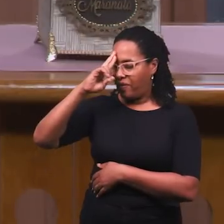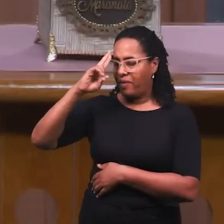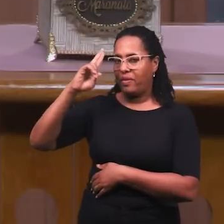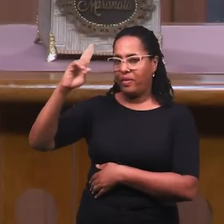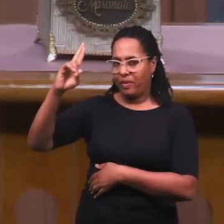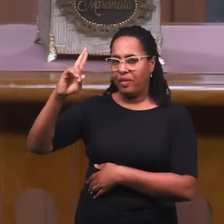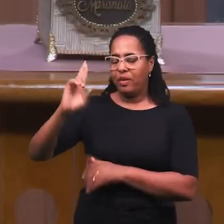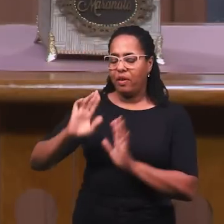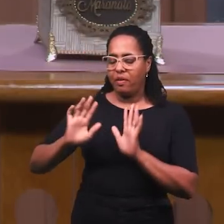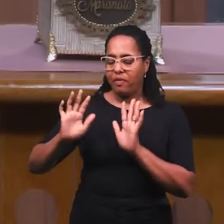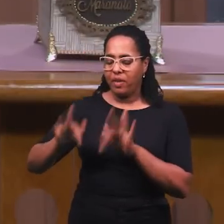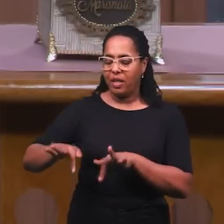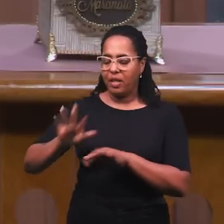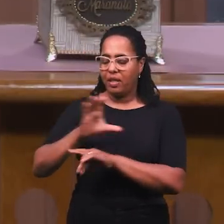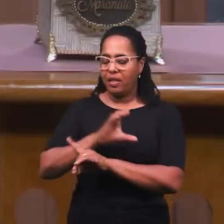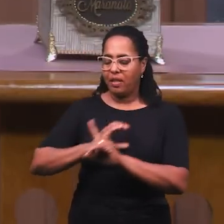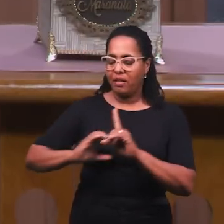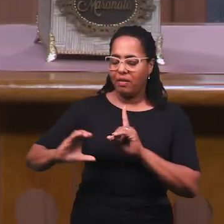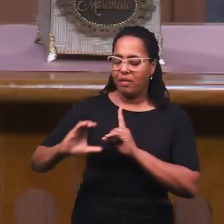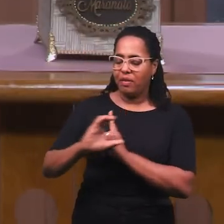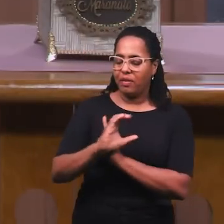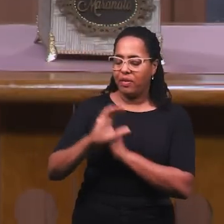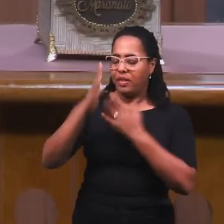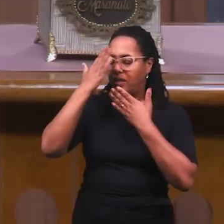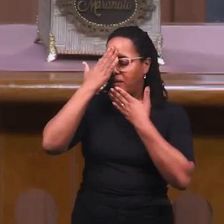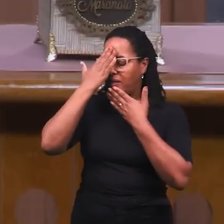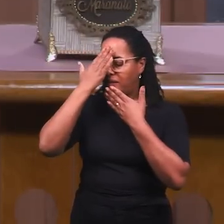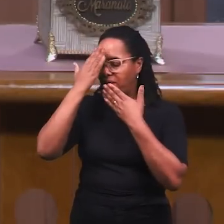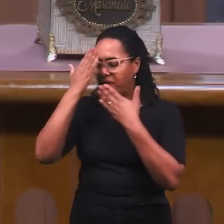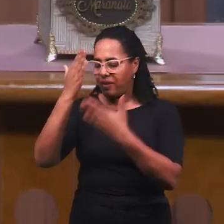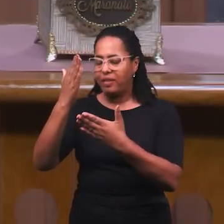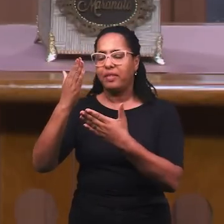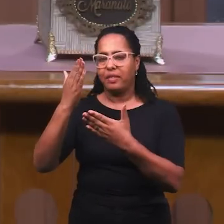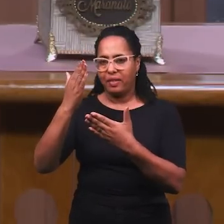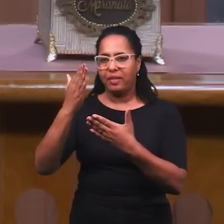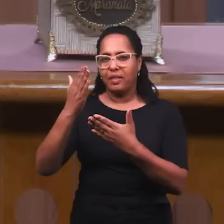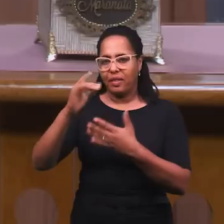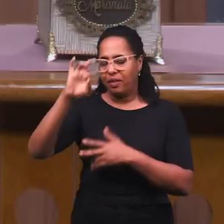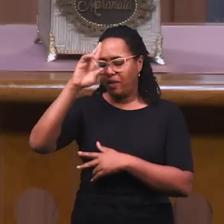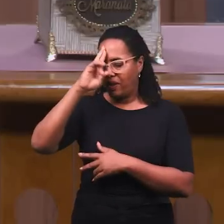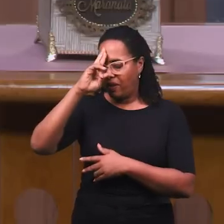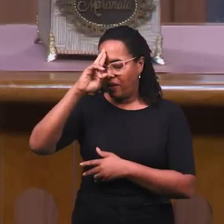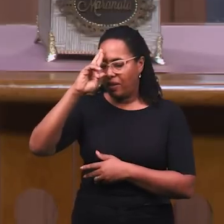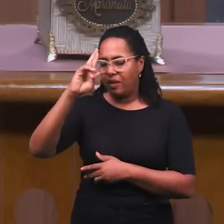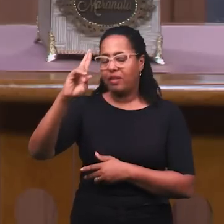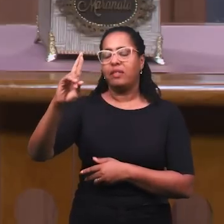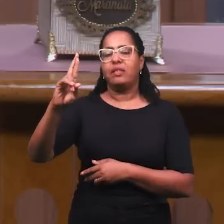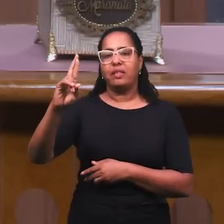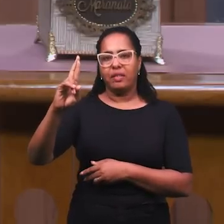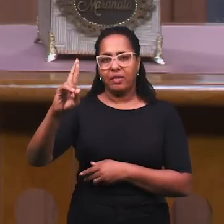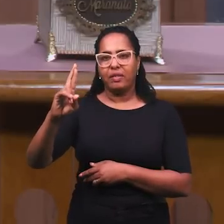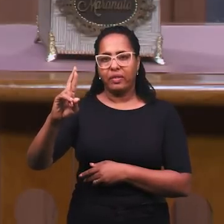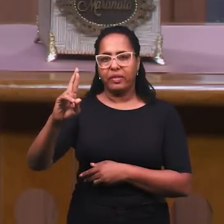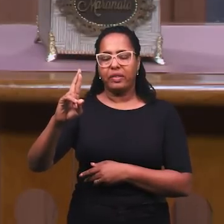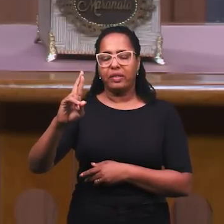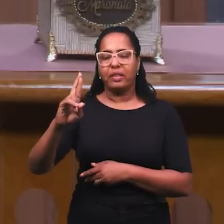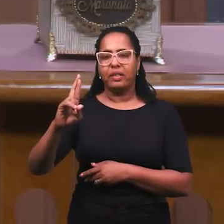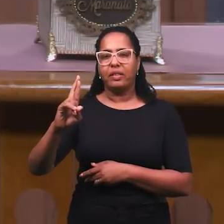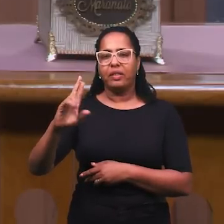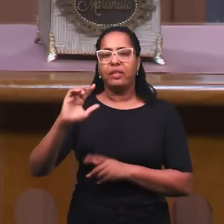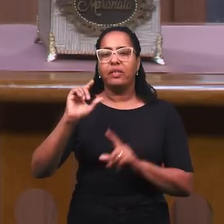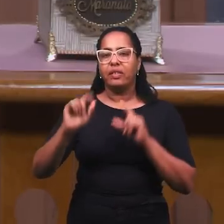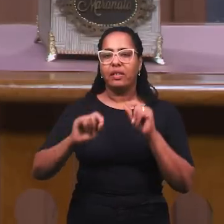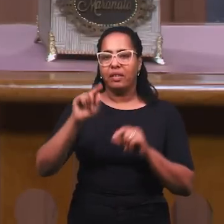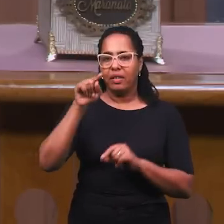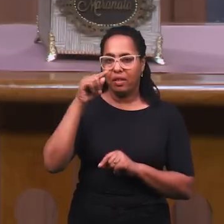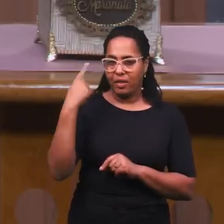glorificar o Senhor, encerrando este culto de gratidão. Que o Senhor possa fazer